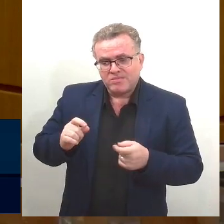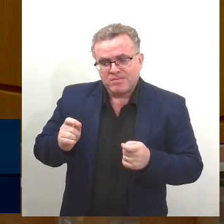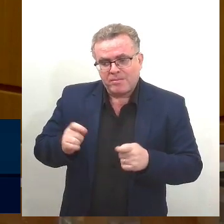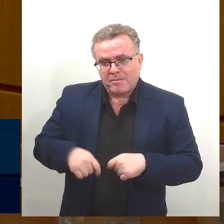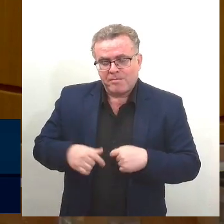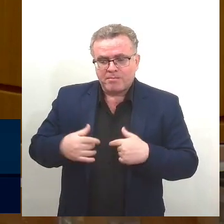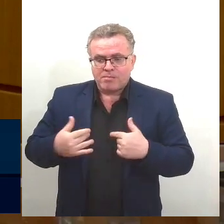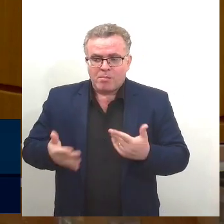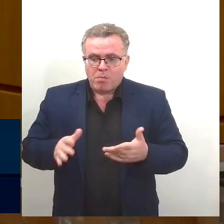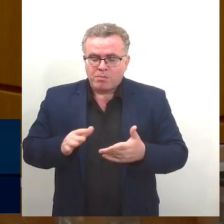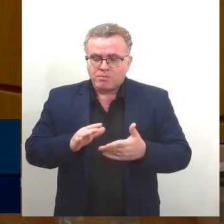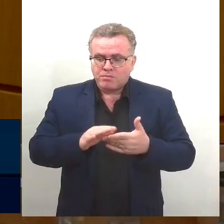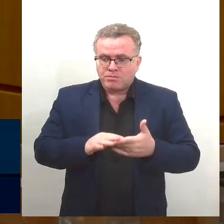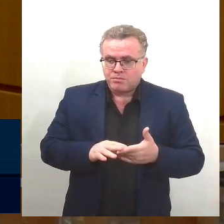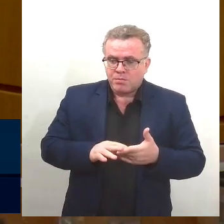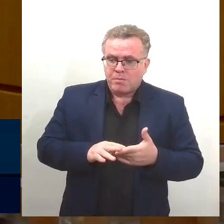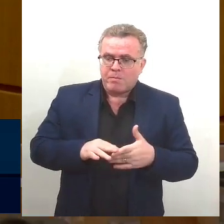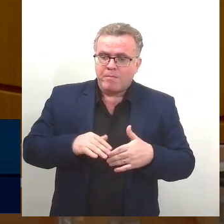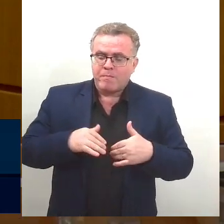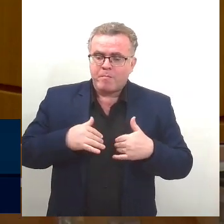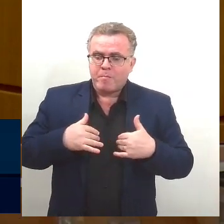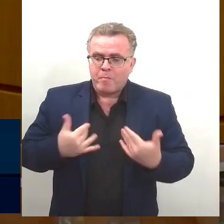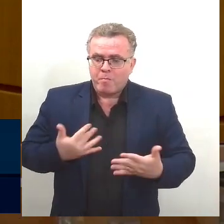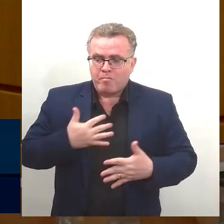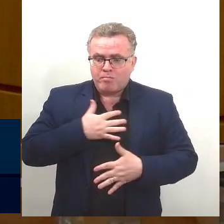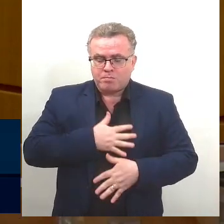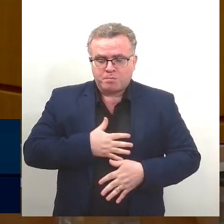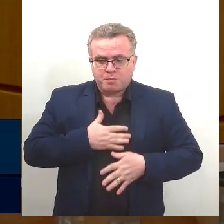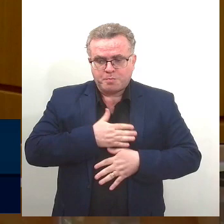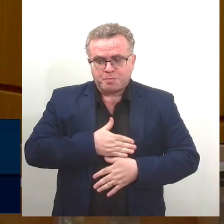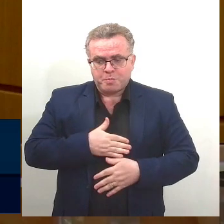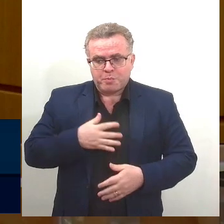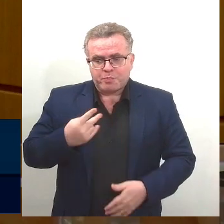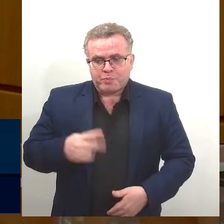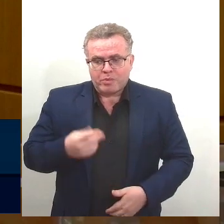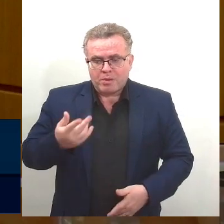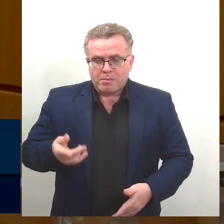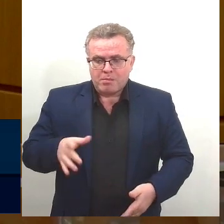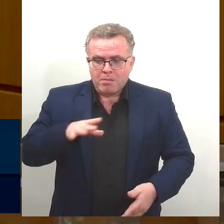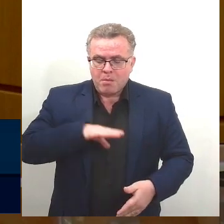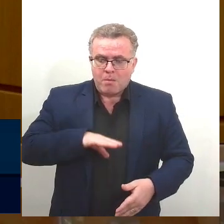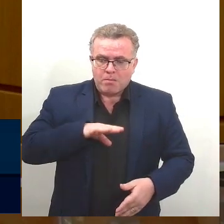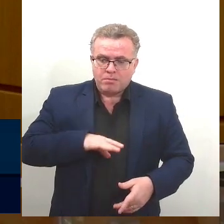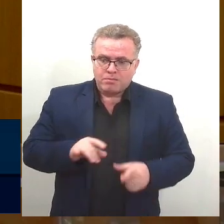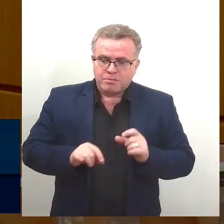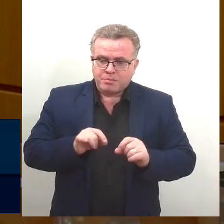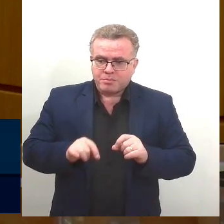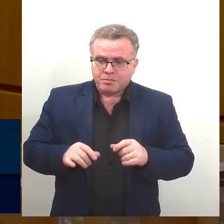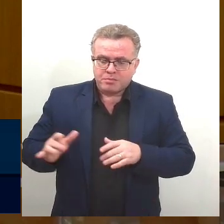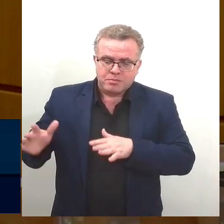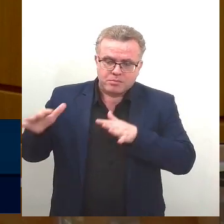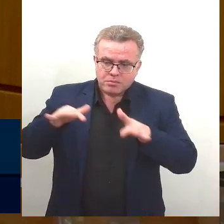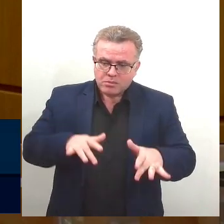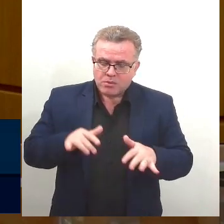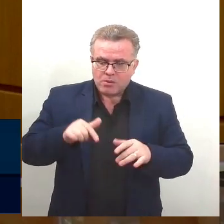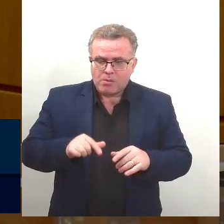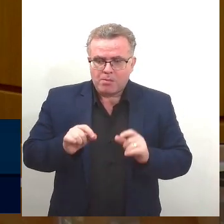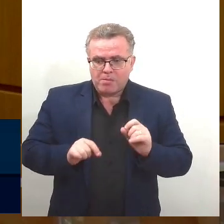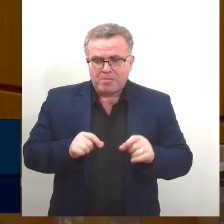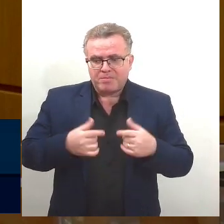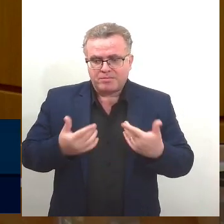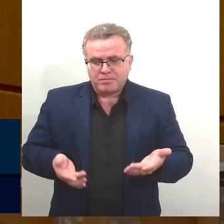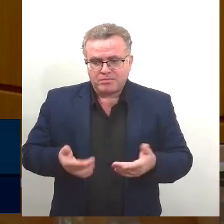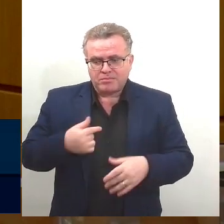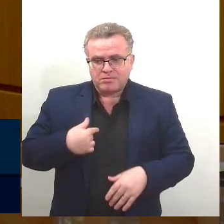dos portugueses. E assim eu estou cada dia mais apaixonado pelo meu novo pai, né, que